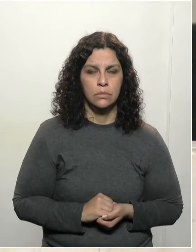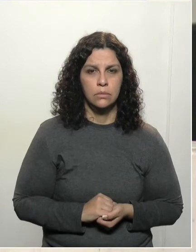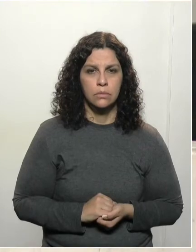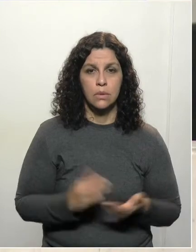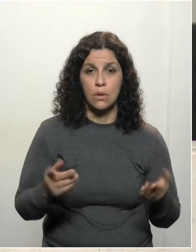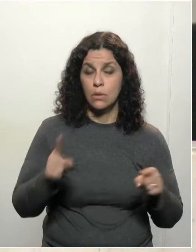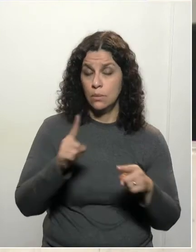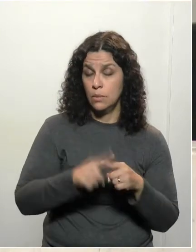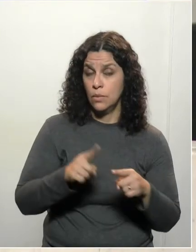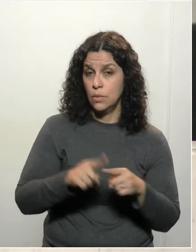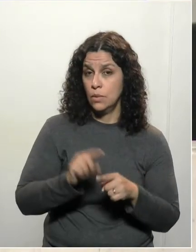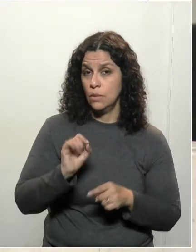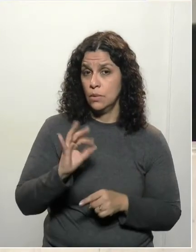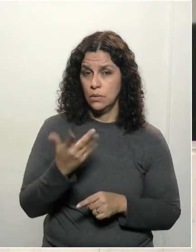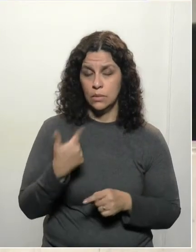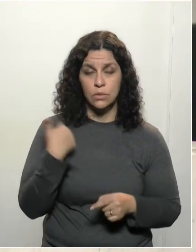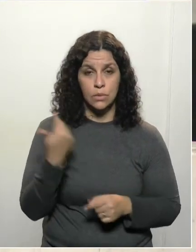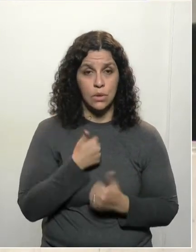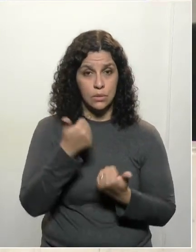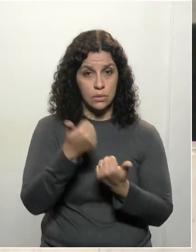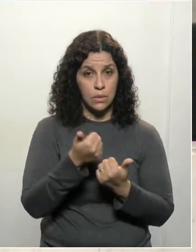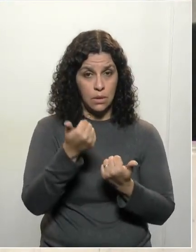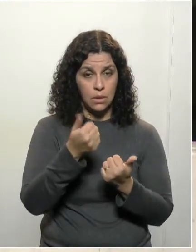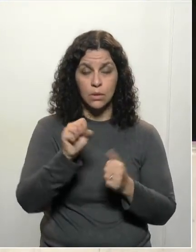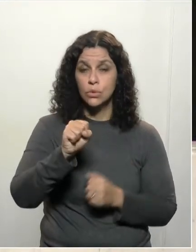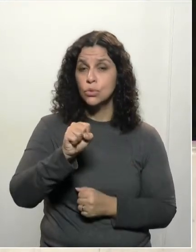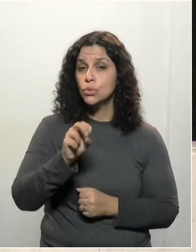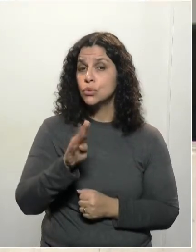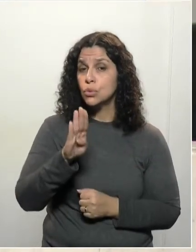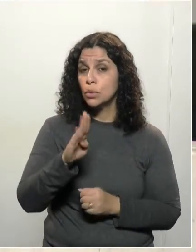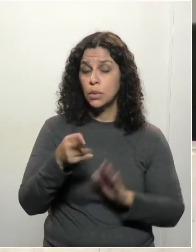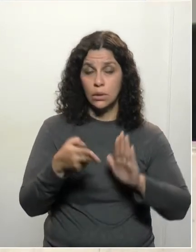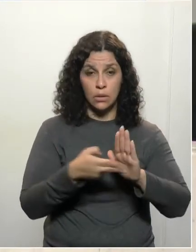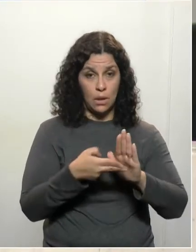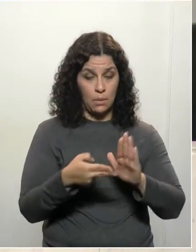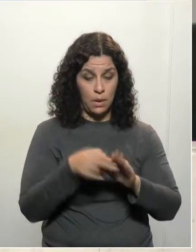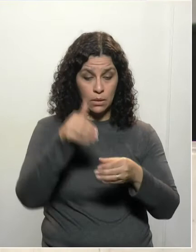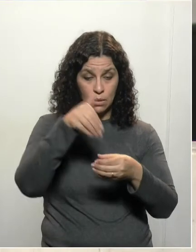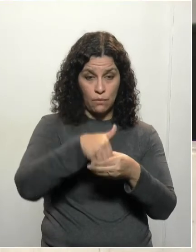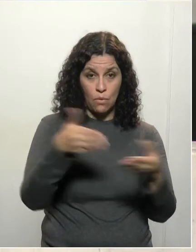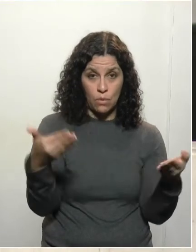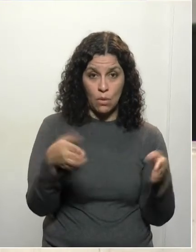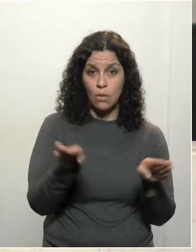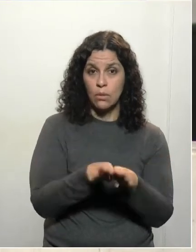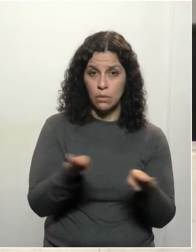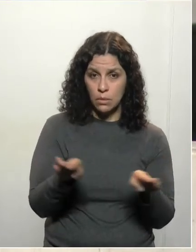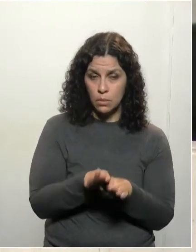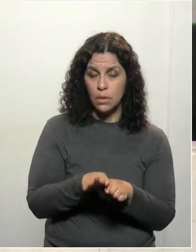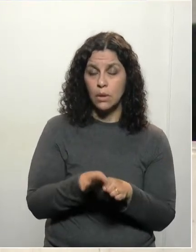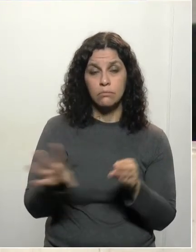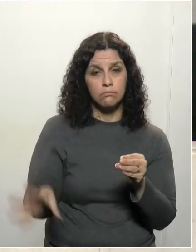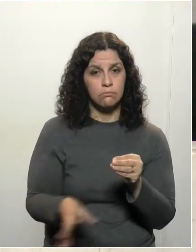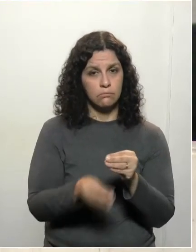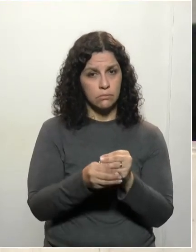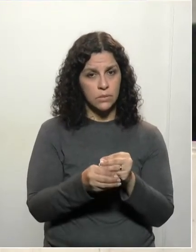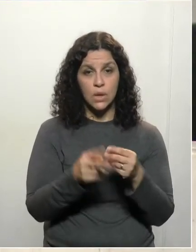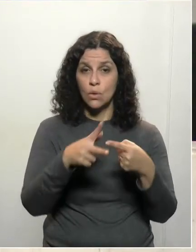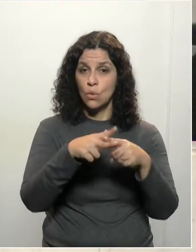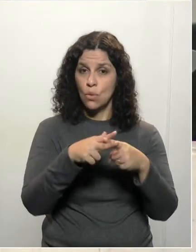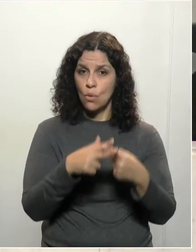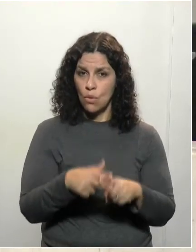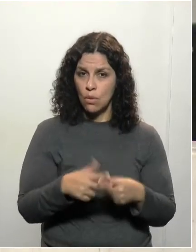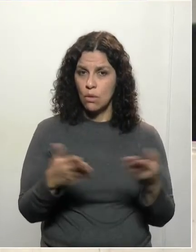Até porque a subemenda seguinte, que nós vamos submeter ao voto, ela contempla também, faz a